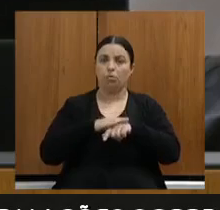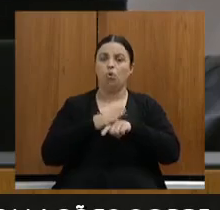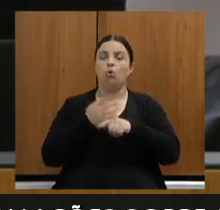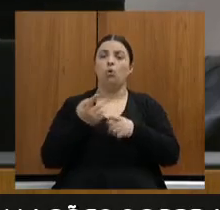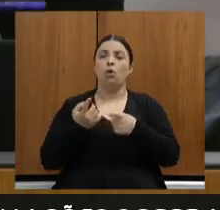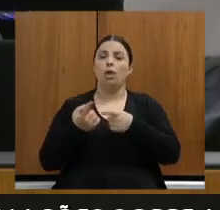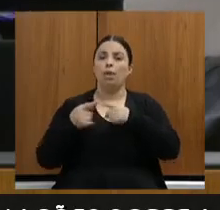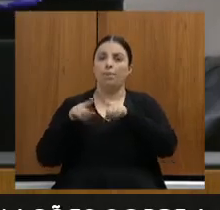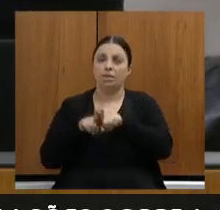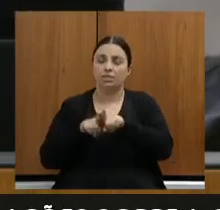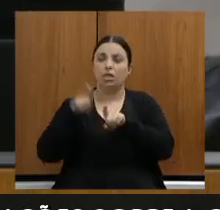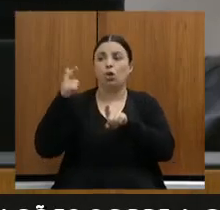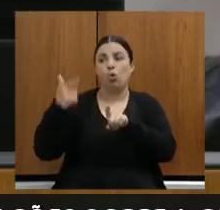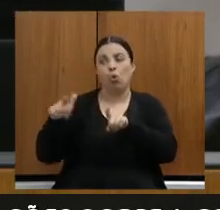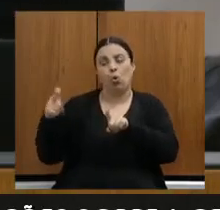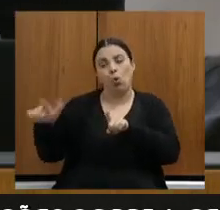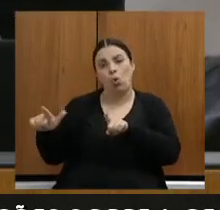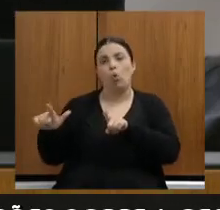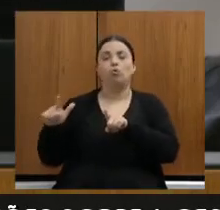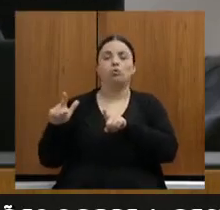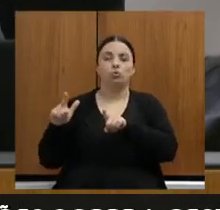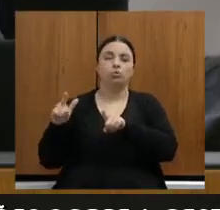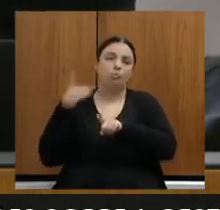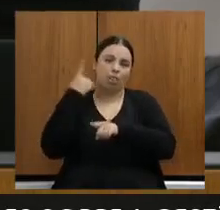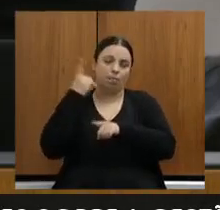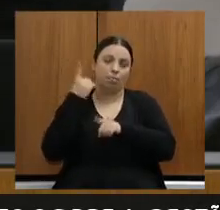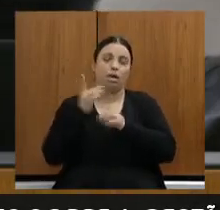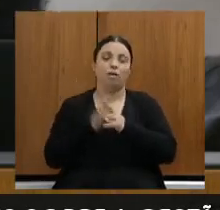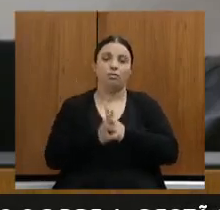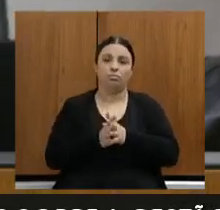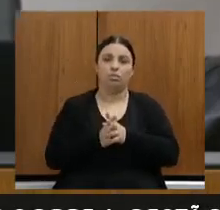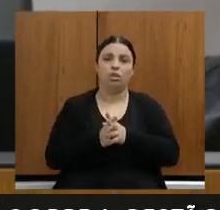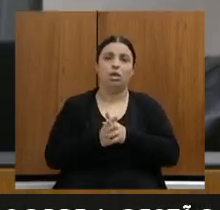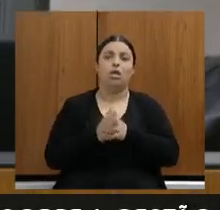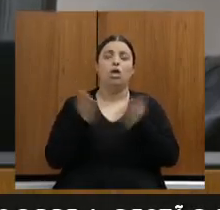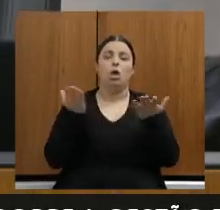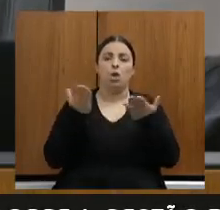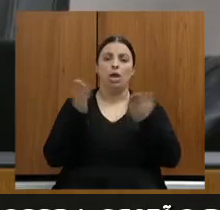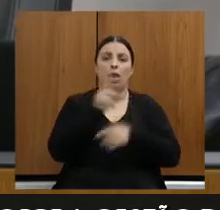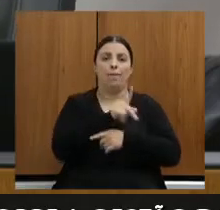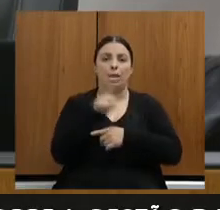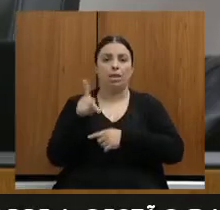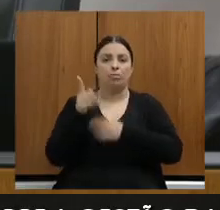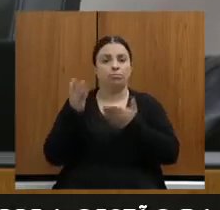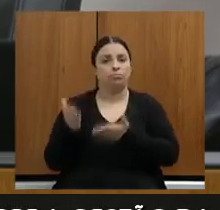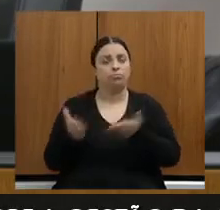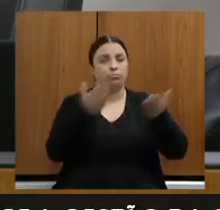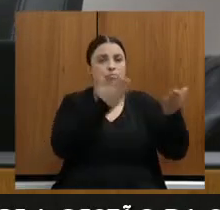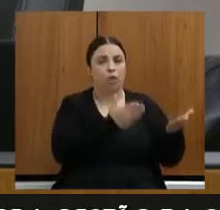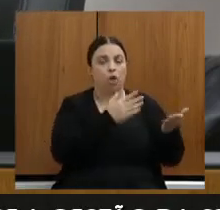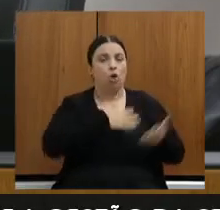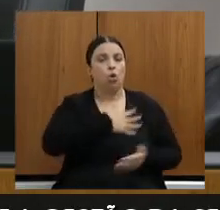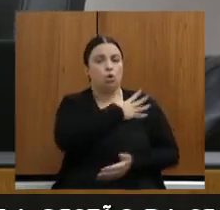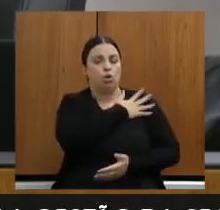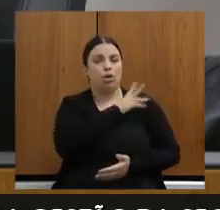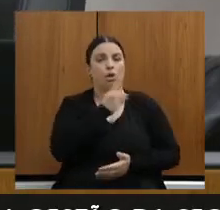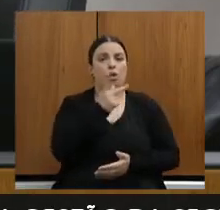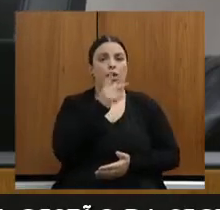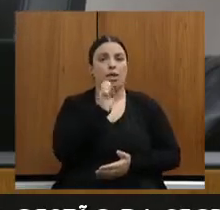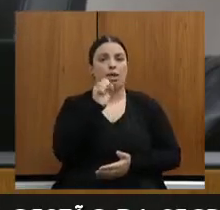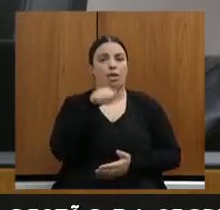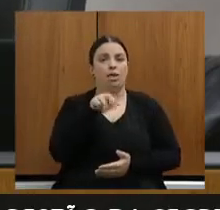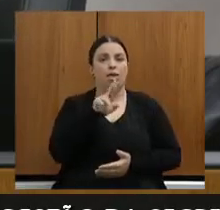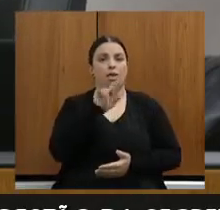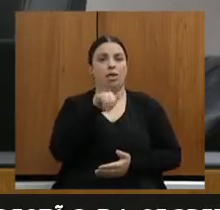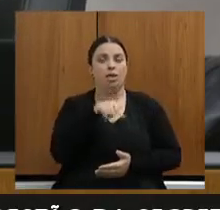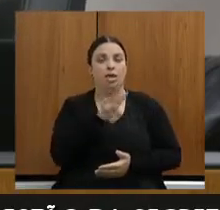de nos autoria com outros colegas e eu gostaria neste momento passar a presidência ao Deputado Coronel Henrique vice presidente